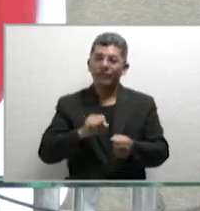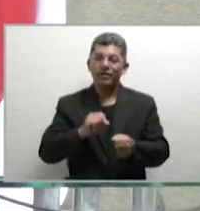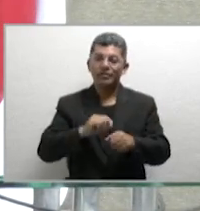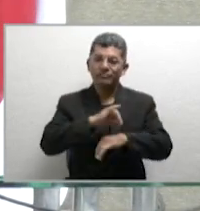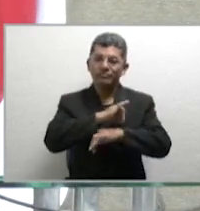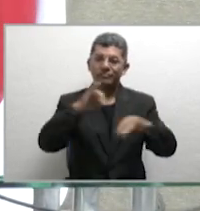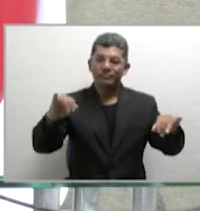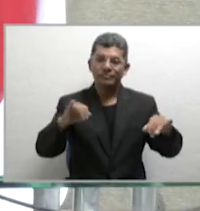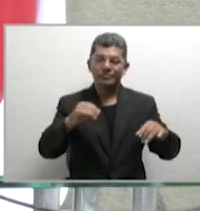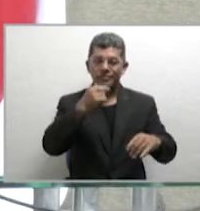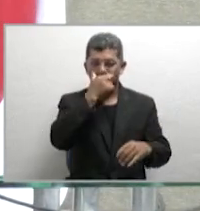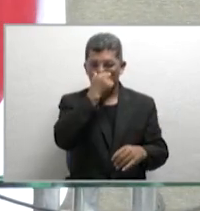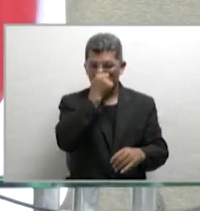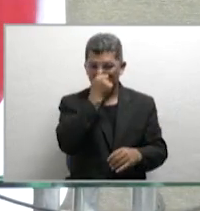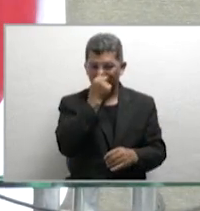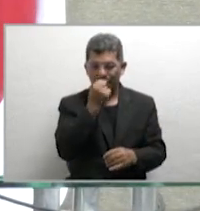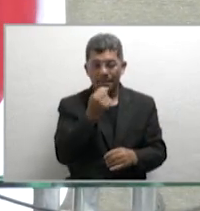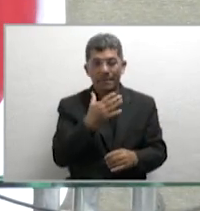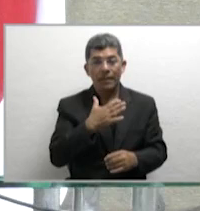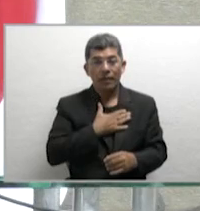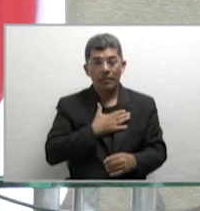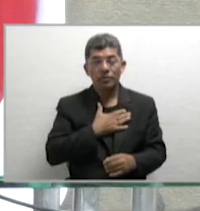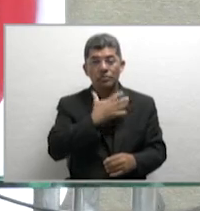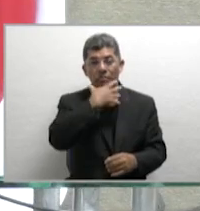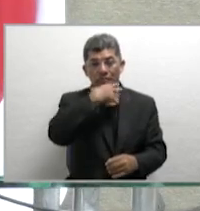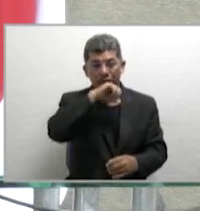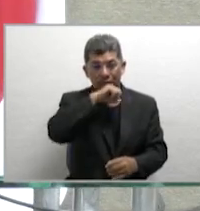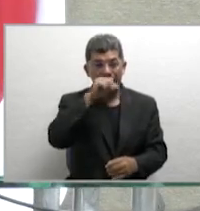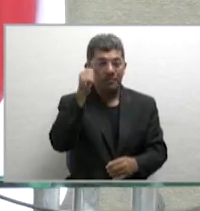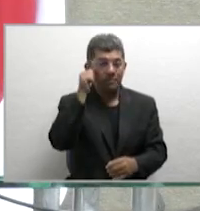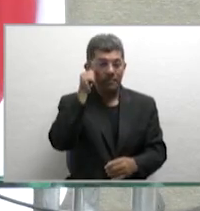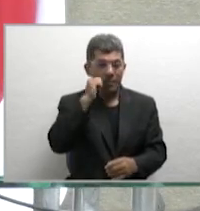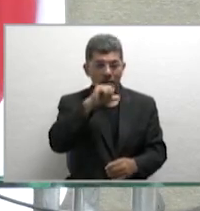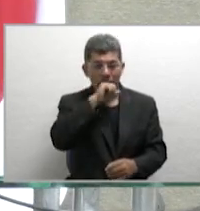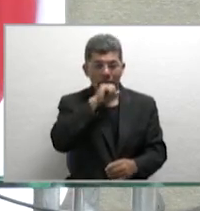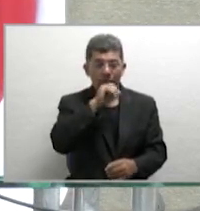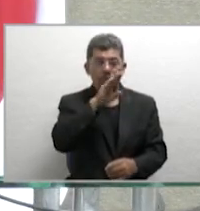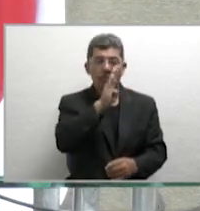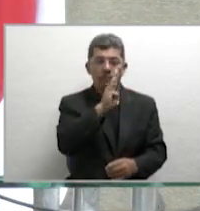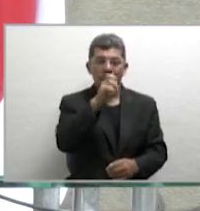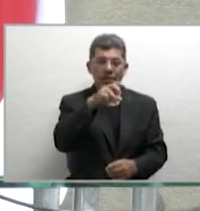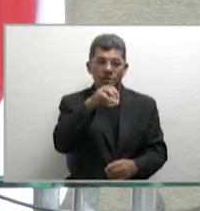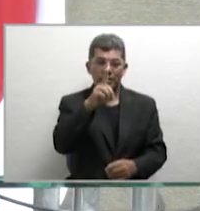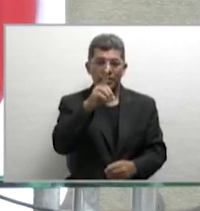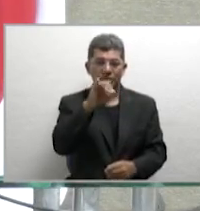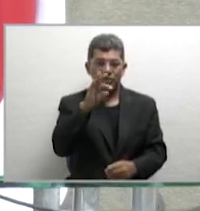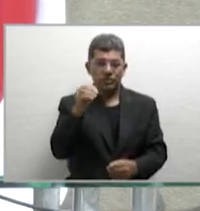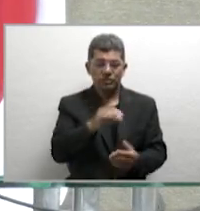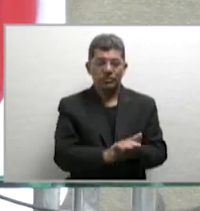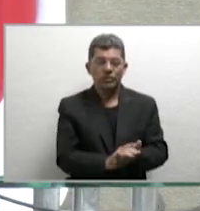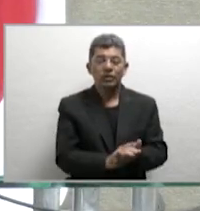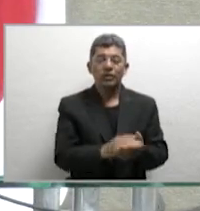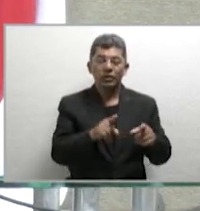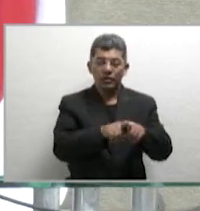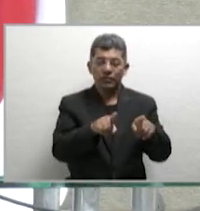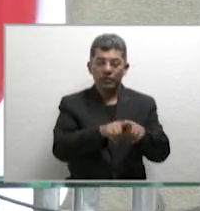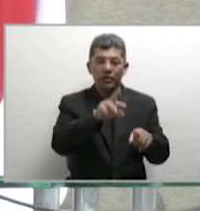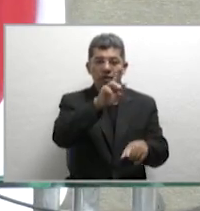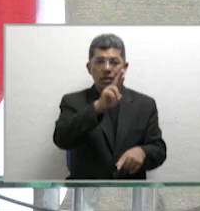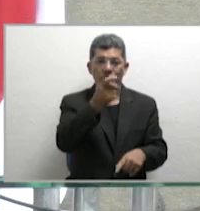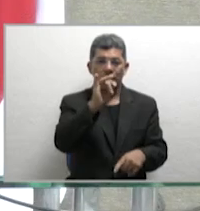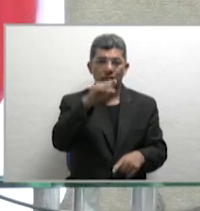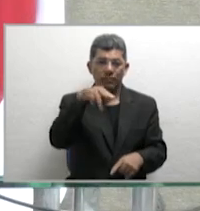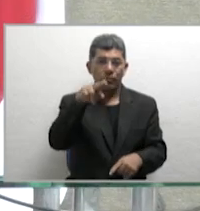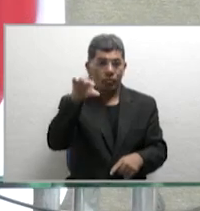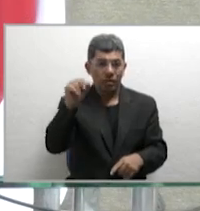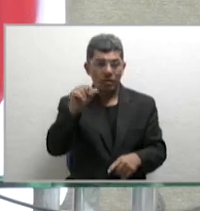aqui aos meus pais, Benedito Batista de Almeida e Raimunda Rosa Pereira de Almeida, que não estão mais